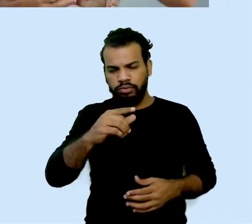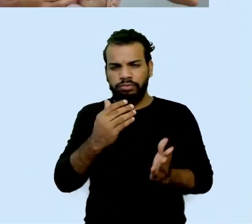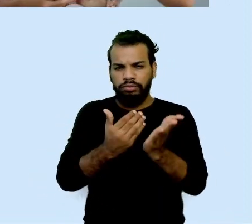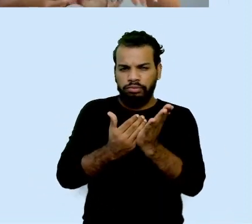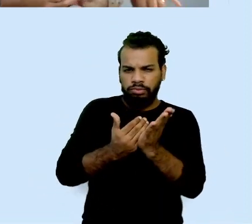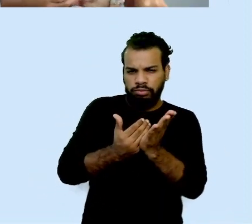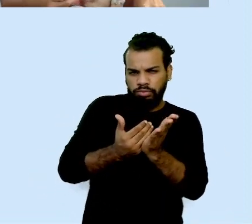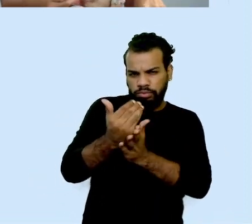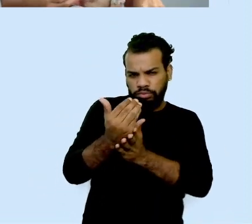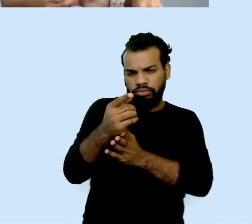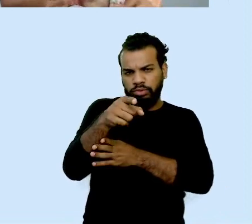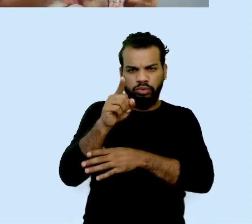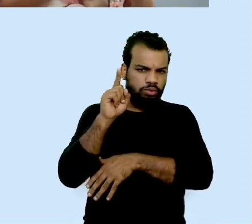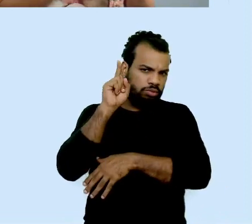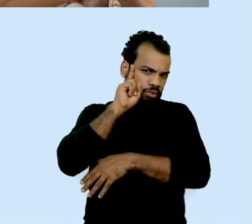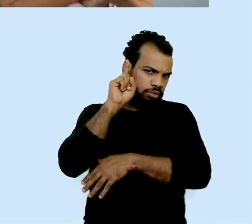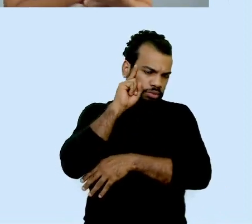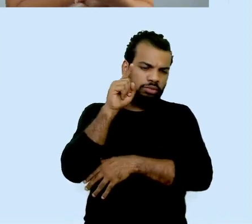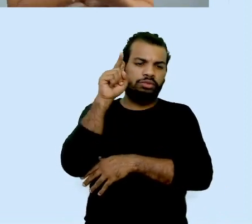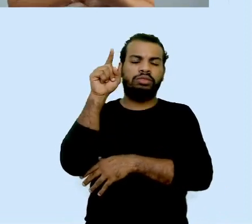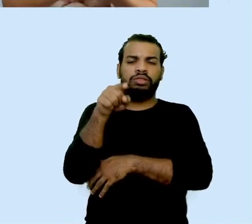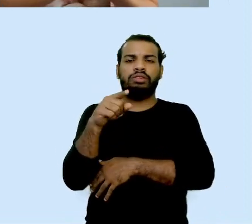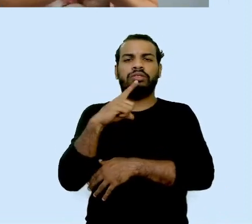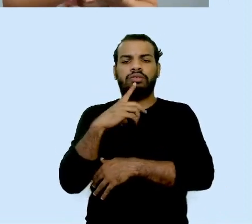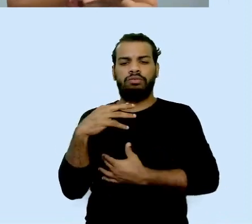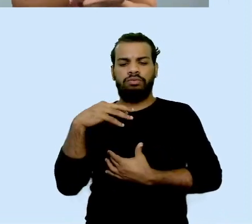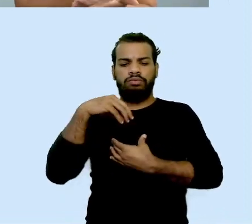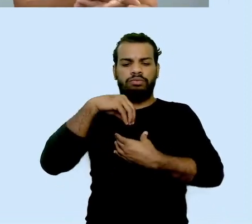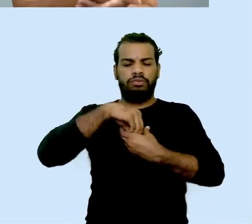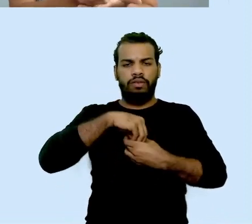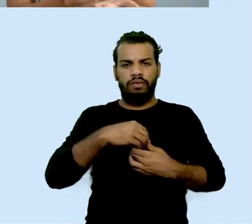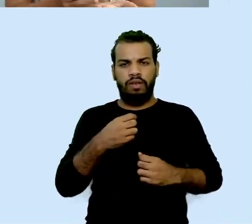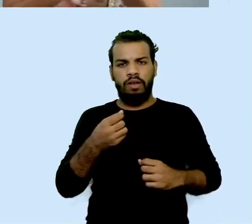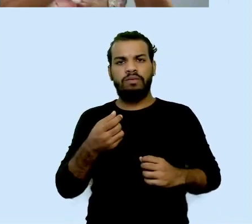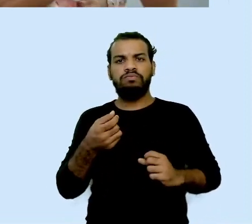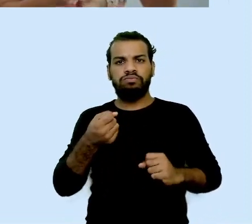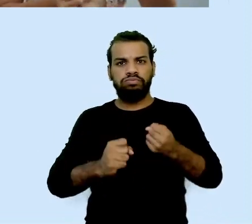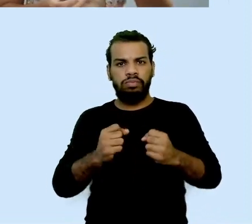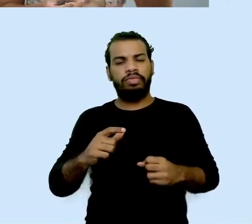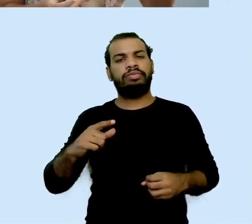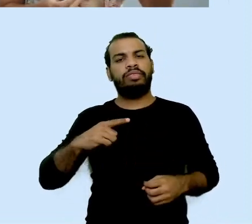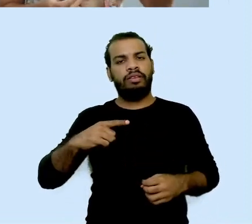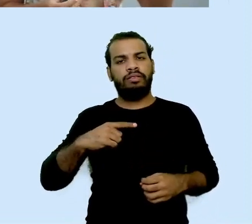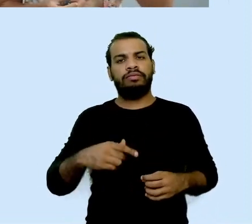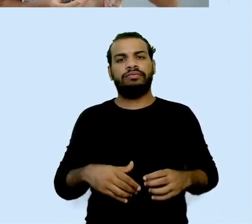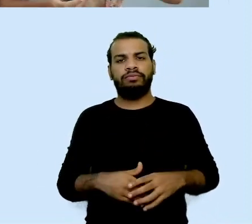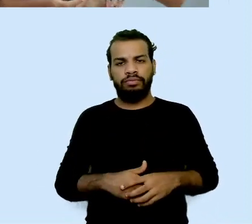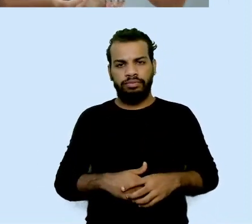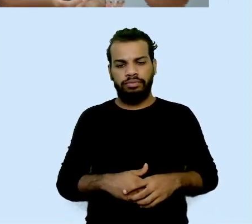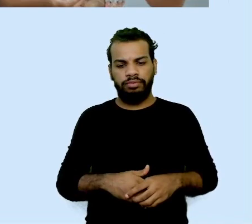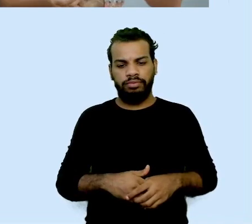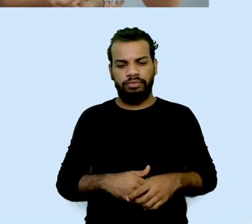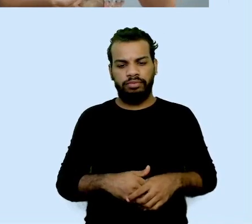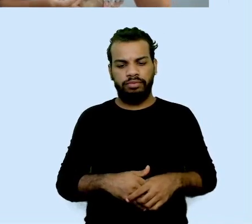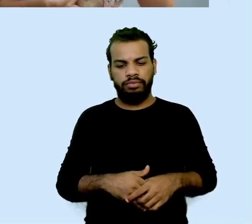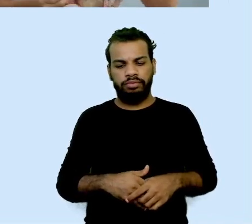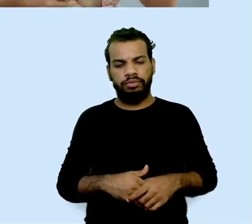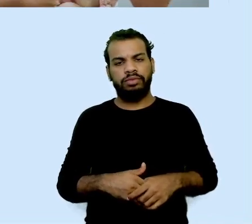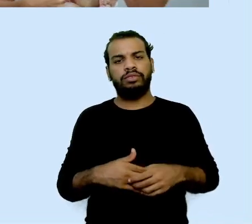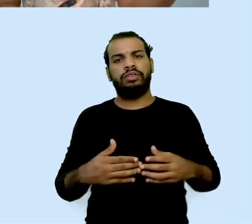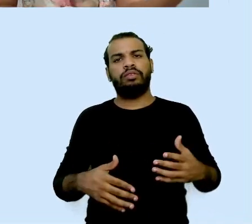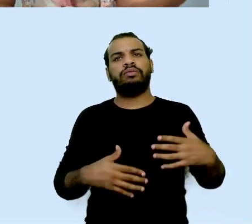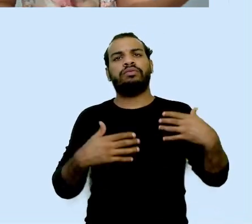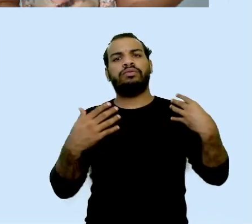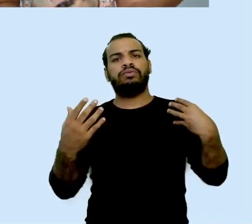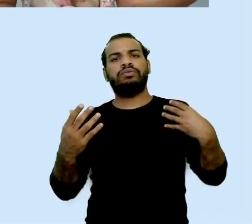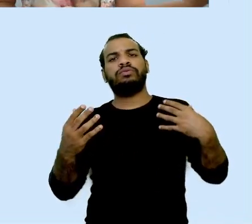inicialmente fazia parte do seu cotidiano, ela entra dentro da indústria. E aí você passa a ser, além de um produtor